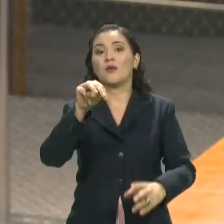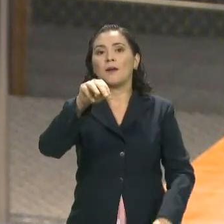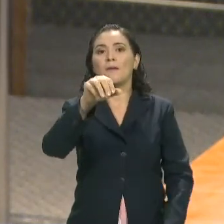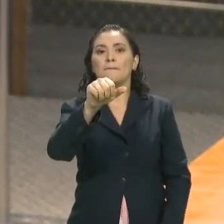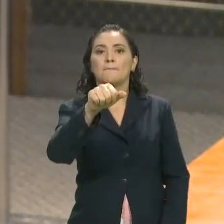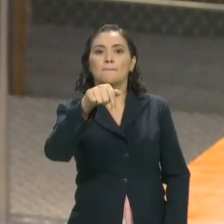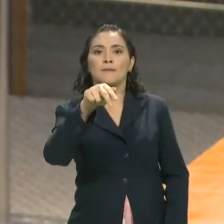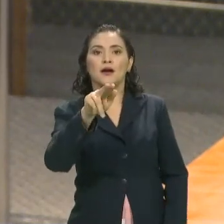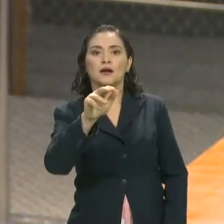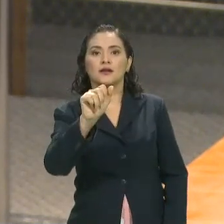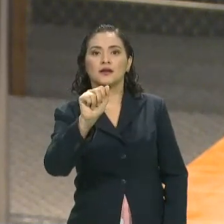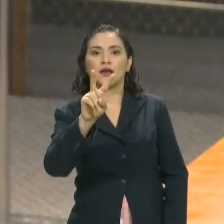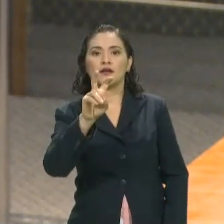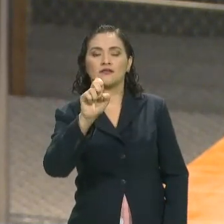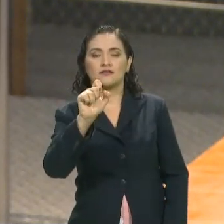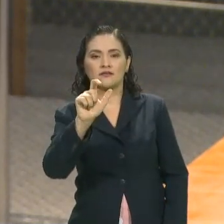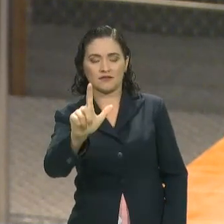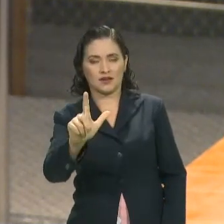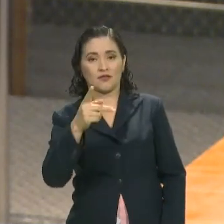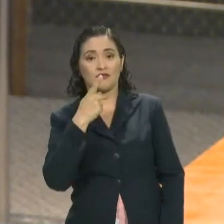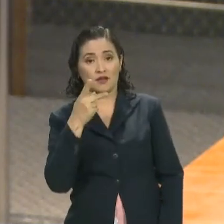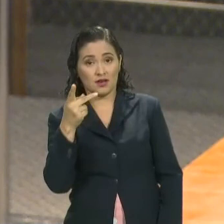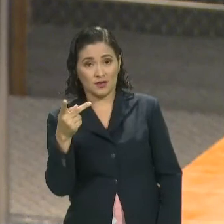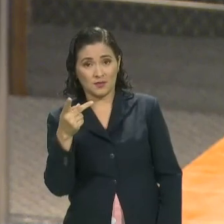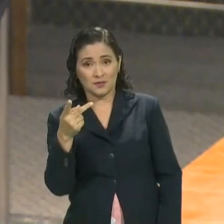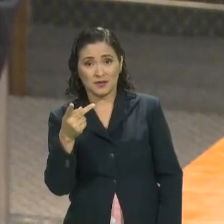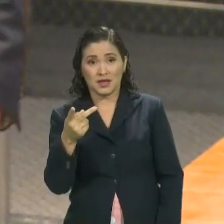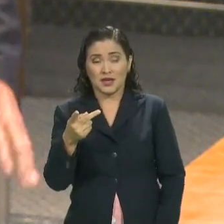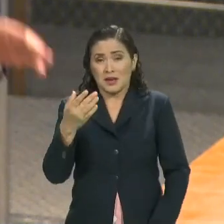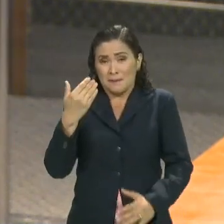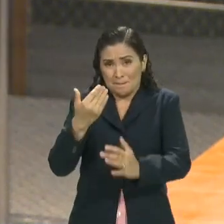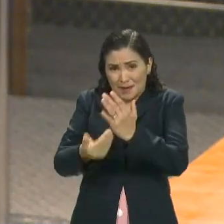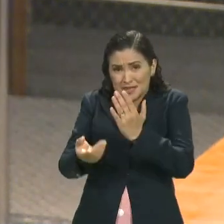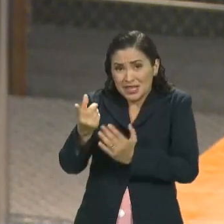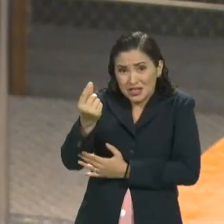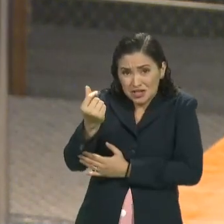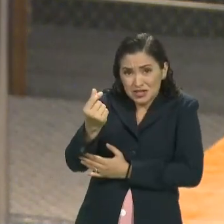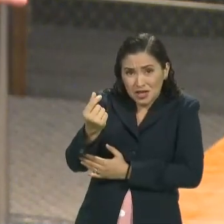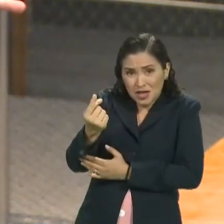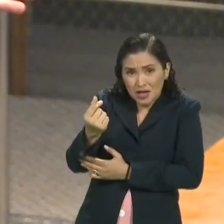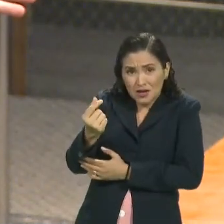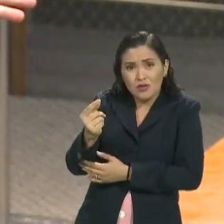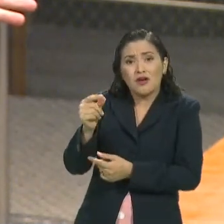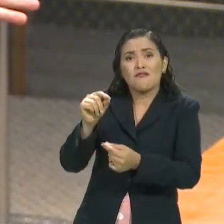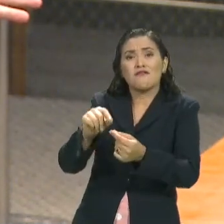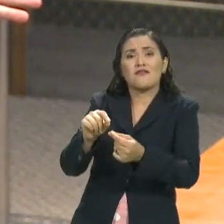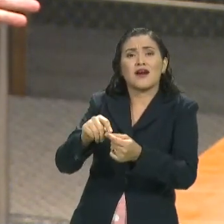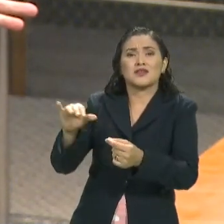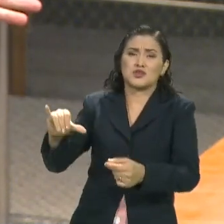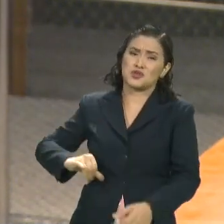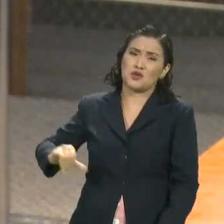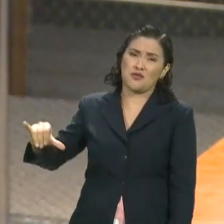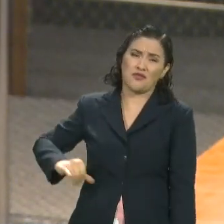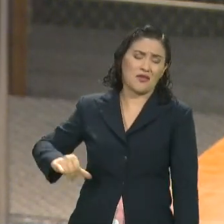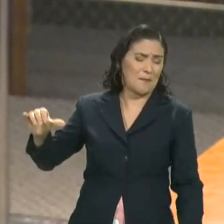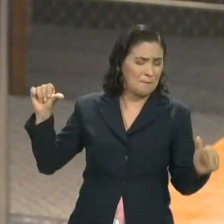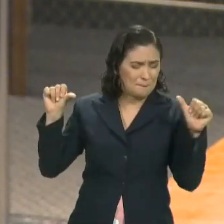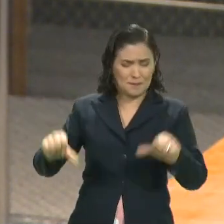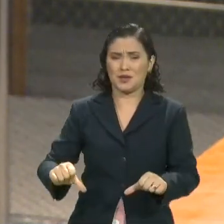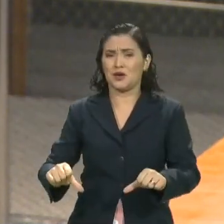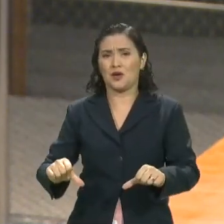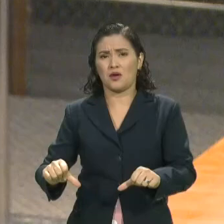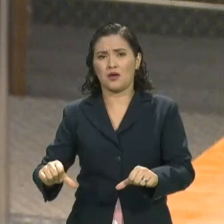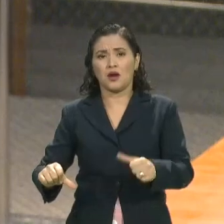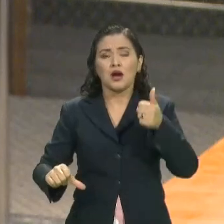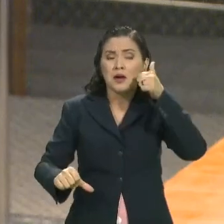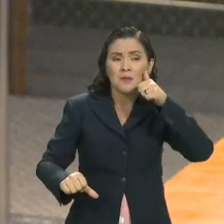contrariados, das manifestações de desejos encabidas agora aqui. Presidente Otelino, eu não tive dificuldade com Vossa Excelência dentro do meu